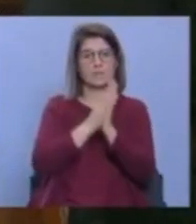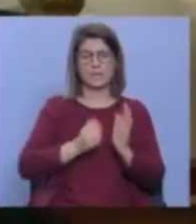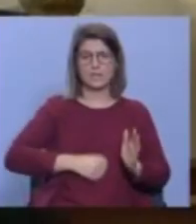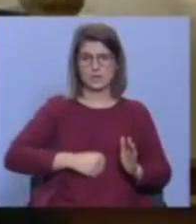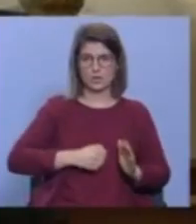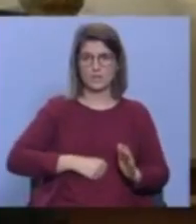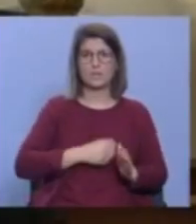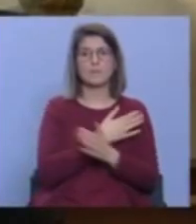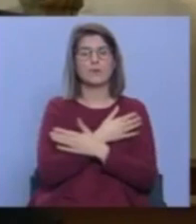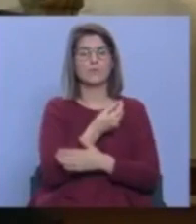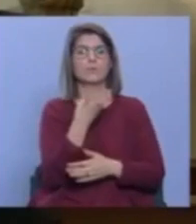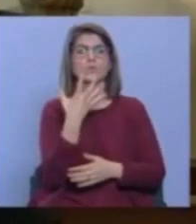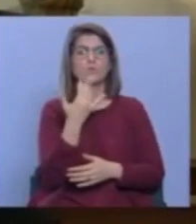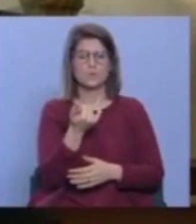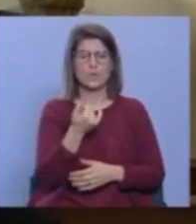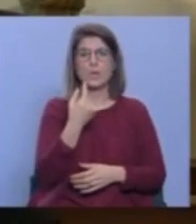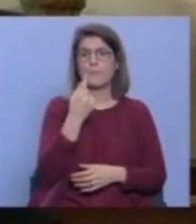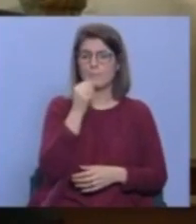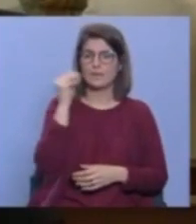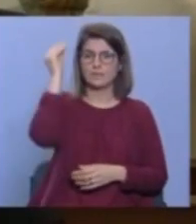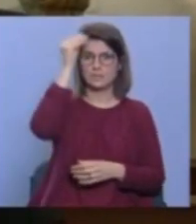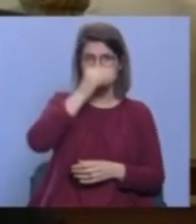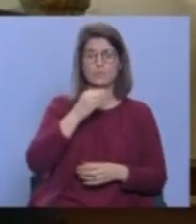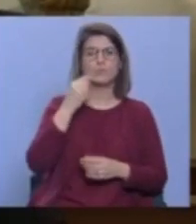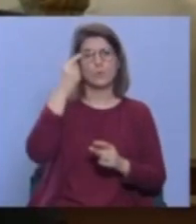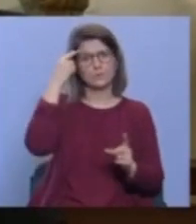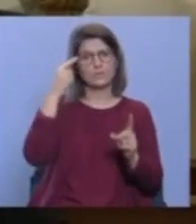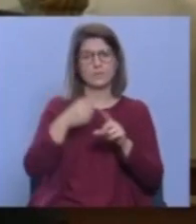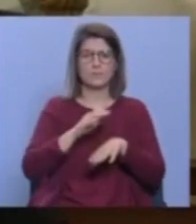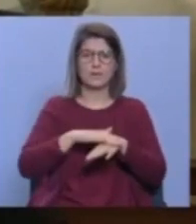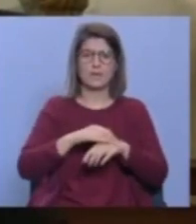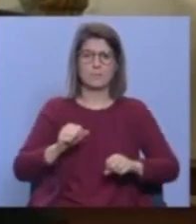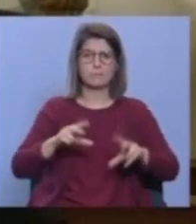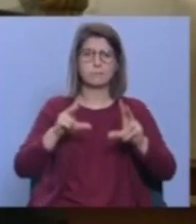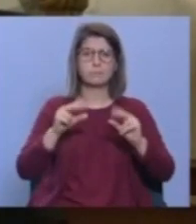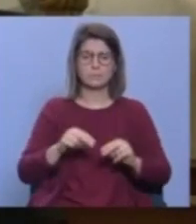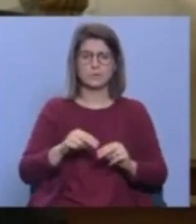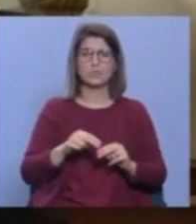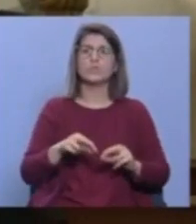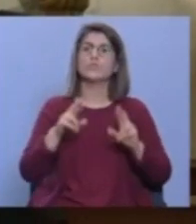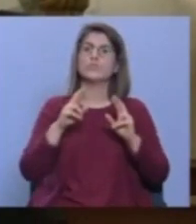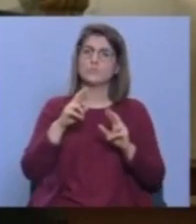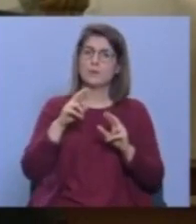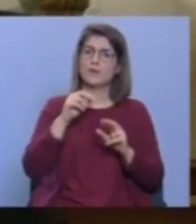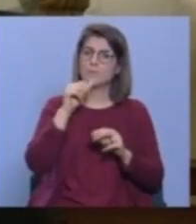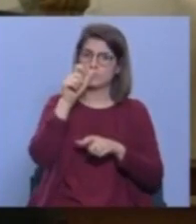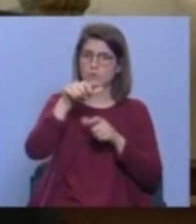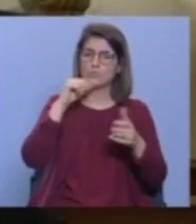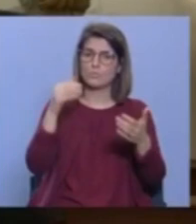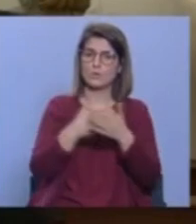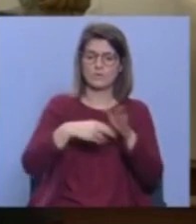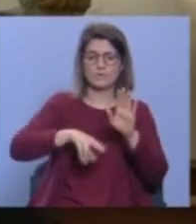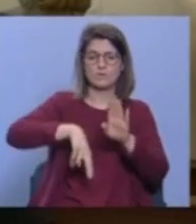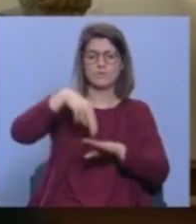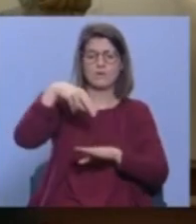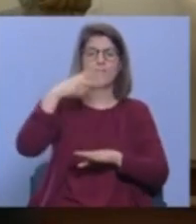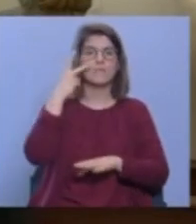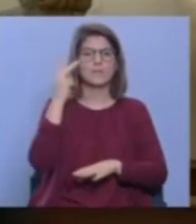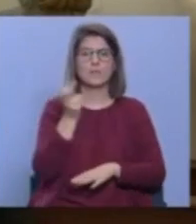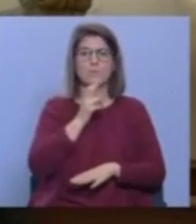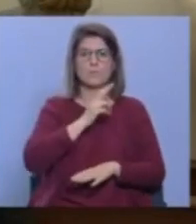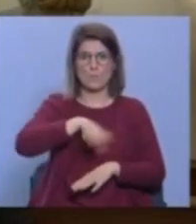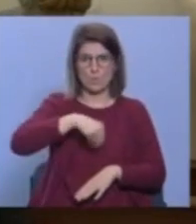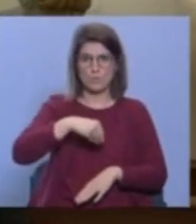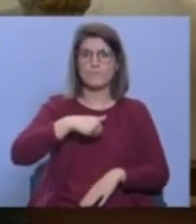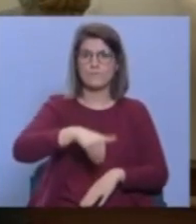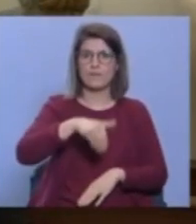Apostólica, professa um só batismo para a remissão dos pecados, e espera a ressurreição dos mortos, e a vida do mundo que há de